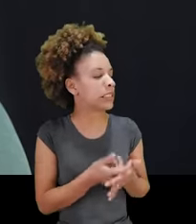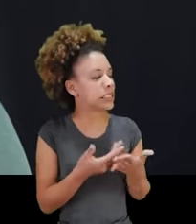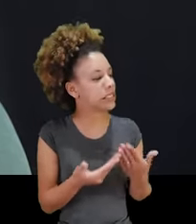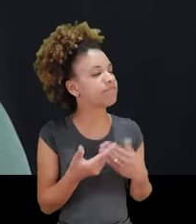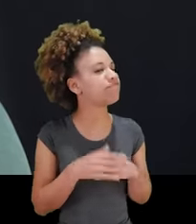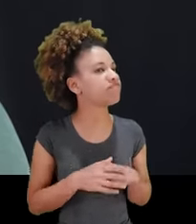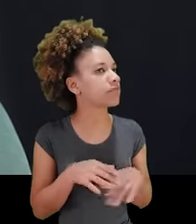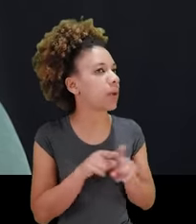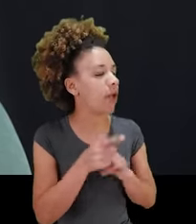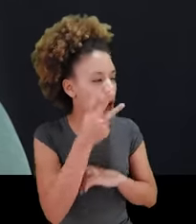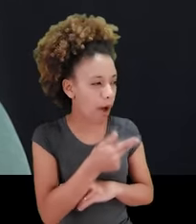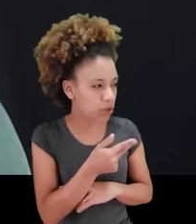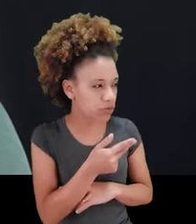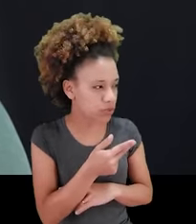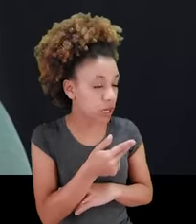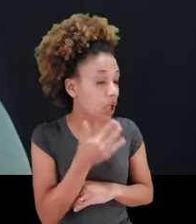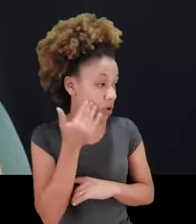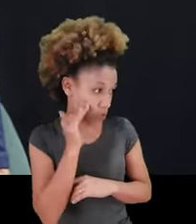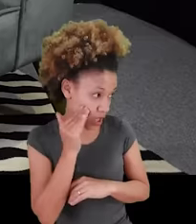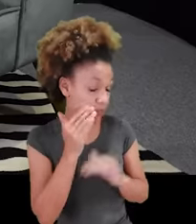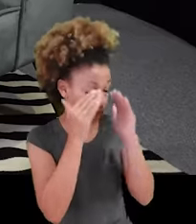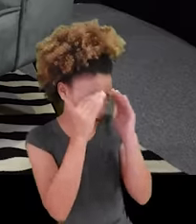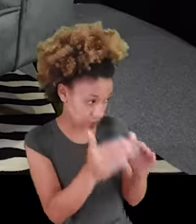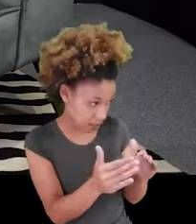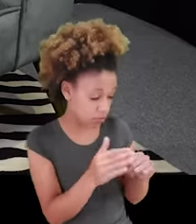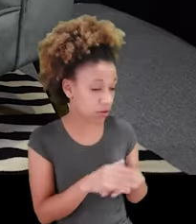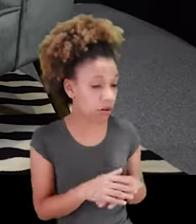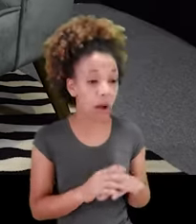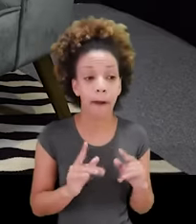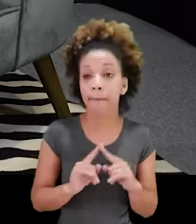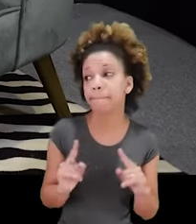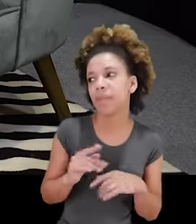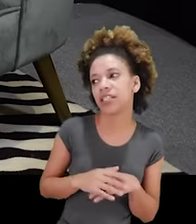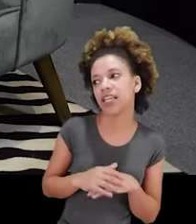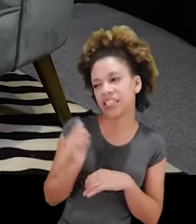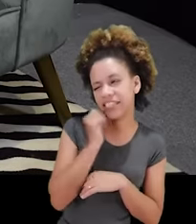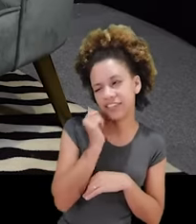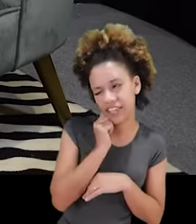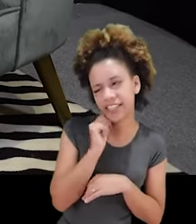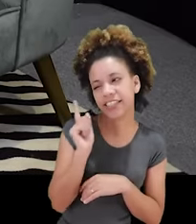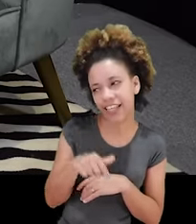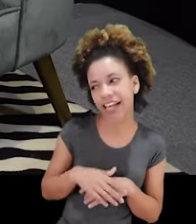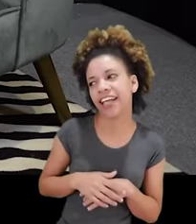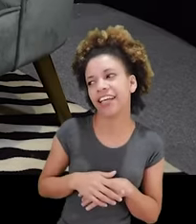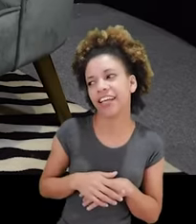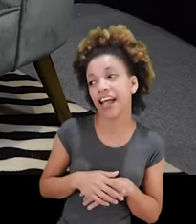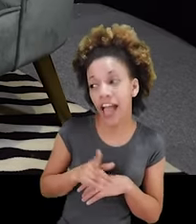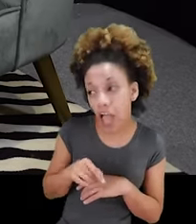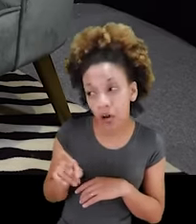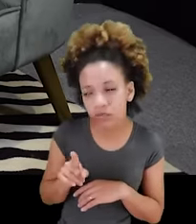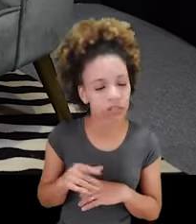Elas são muito... Eu acho até que... E eu entendo e respeito. Mas se vier, Brasil, você... se vier o Brasil é safada, não sabe? É ou não